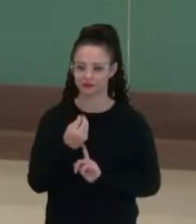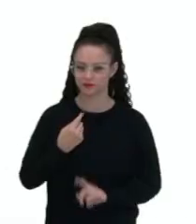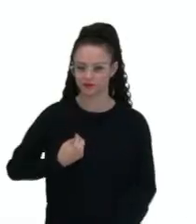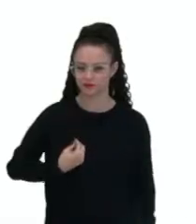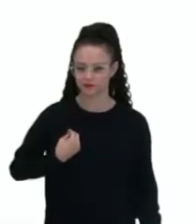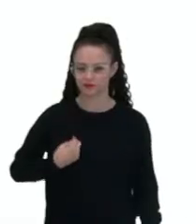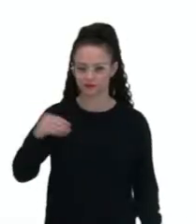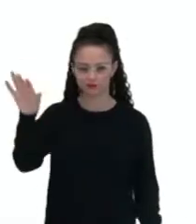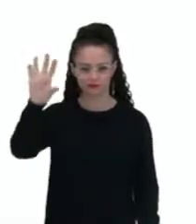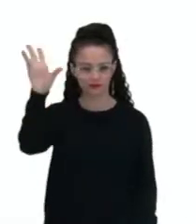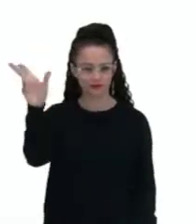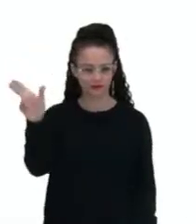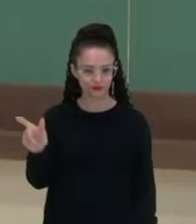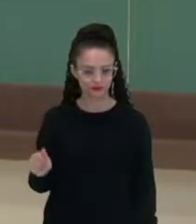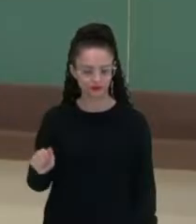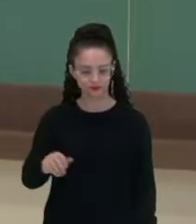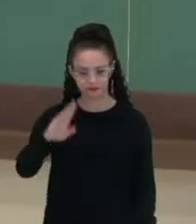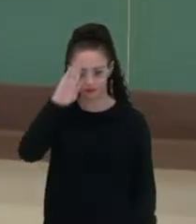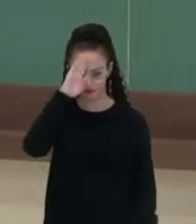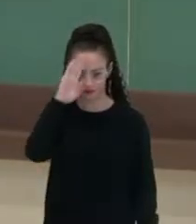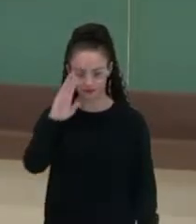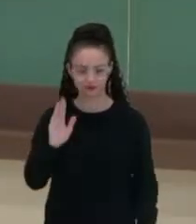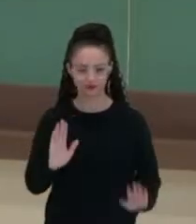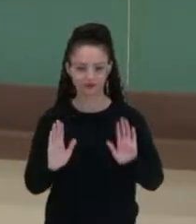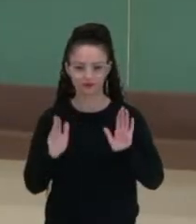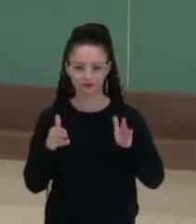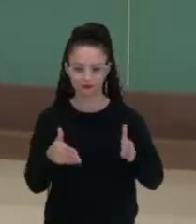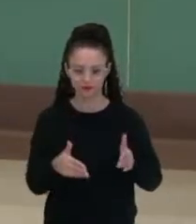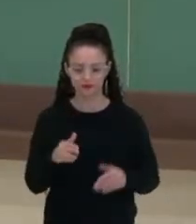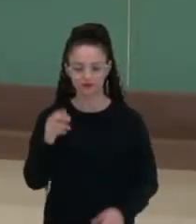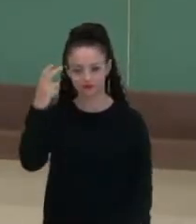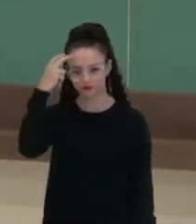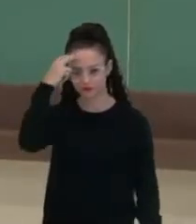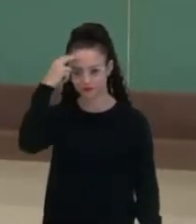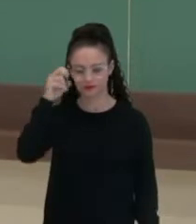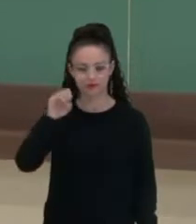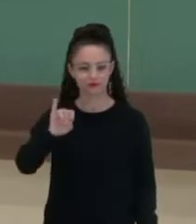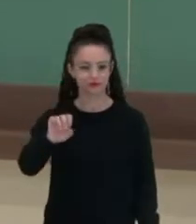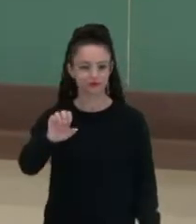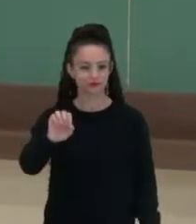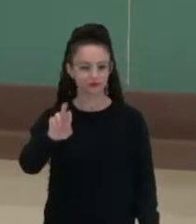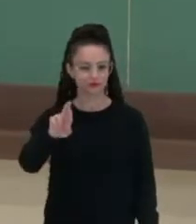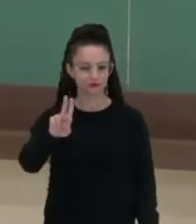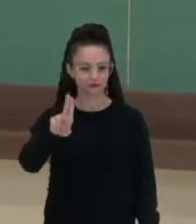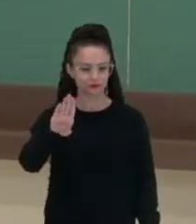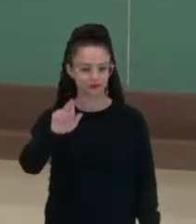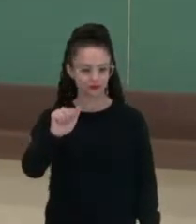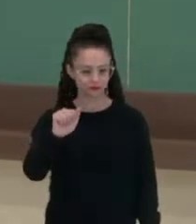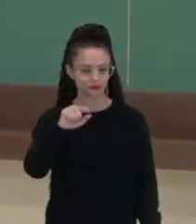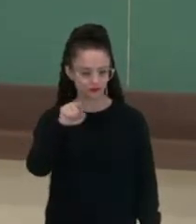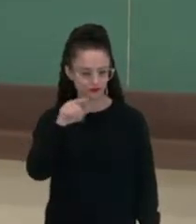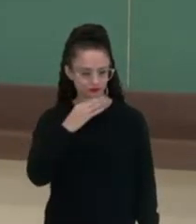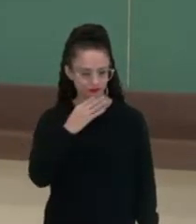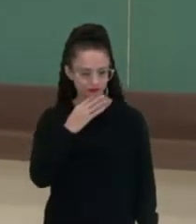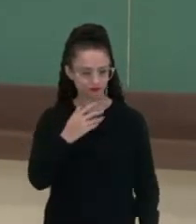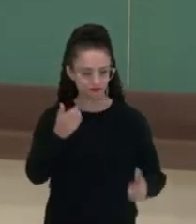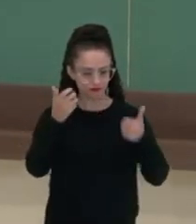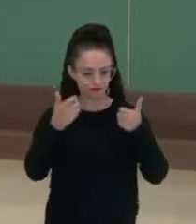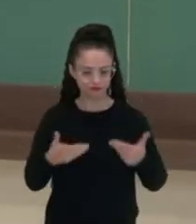na África, com ênfase na cultura iorubá. Já ouviu falar na cultura iorubá? Então a gente vai falar sobre ela